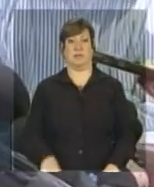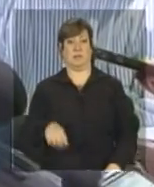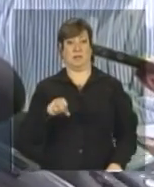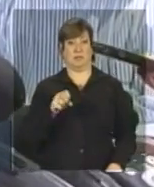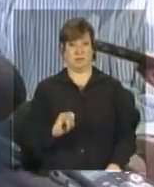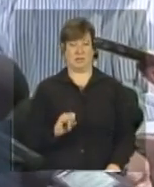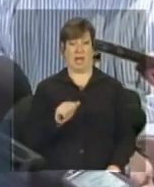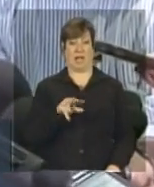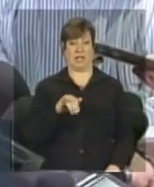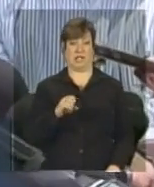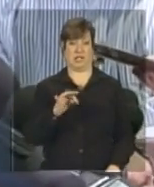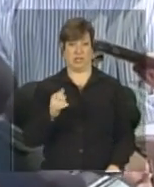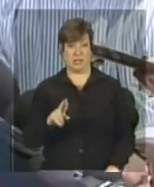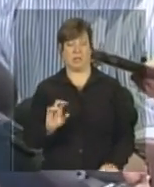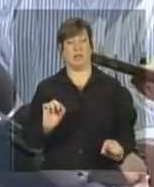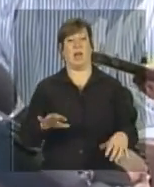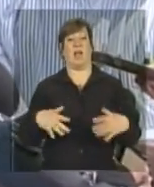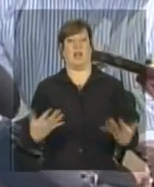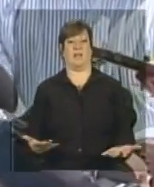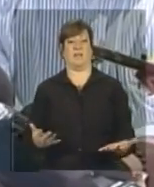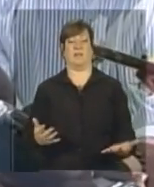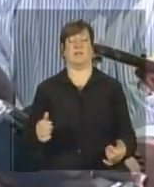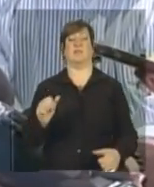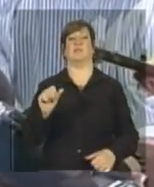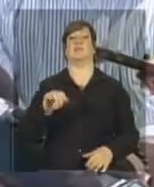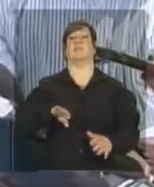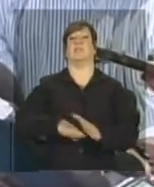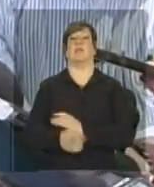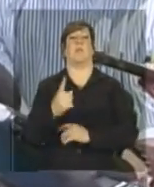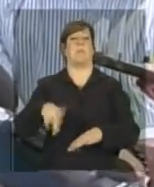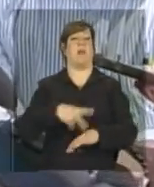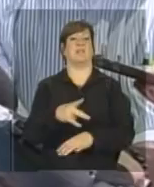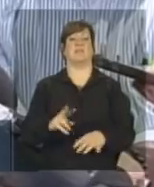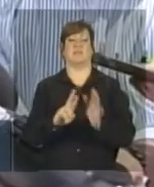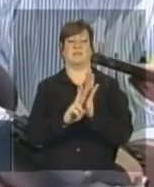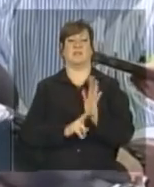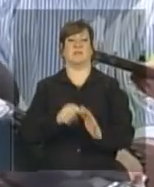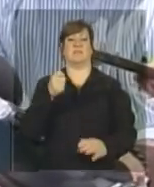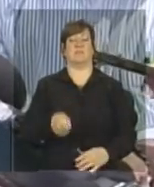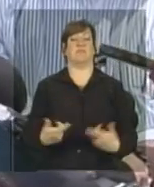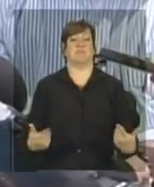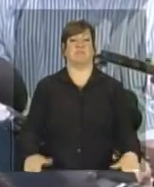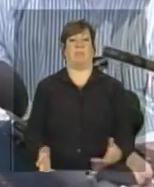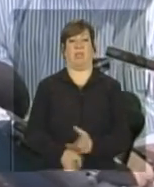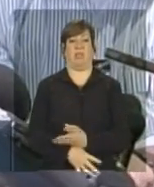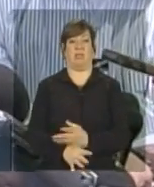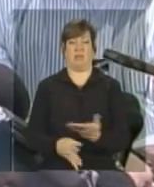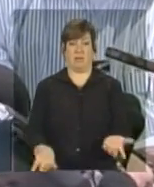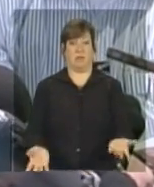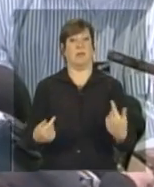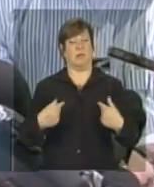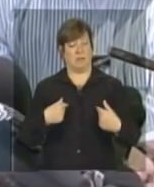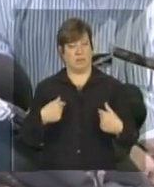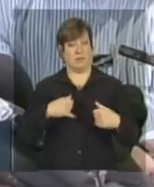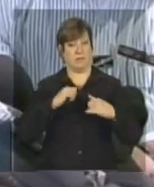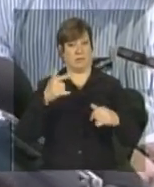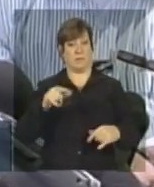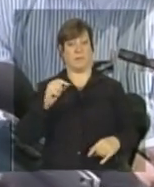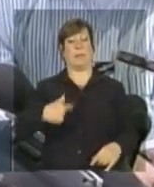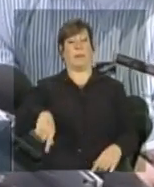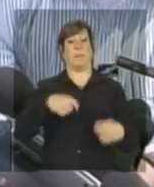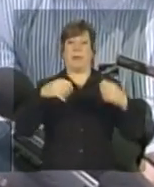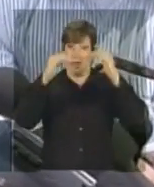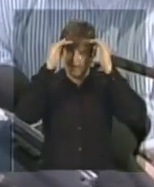você anistiar, aí vira um país sem regra. Agora, eu repito, acho que você tem